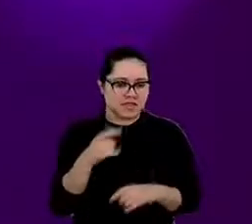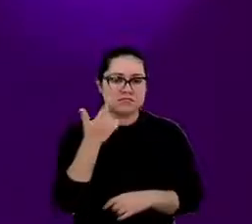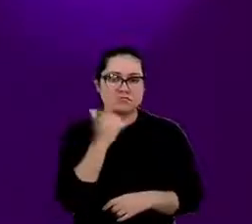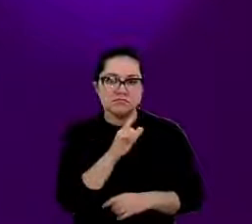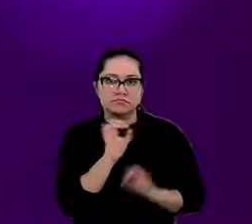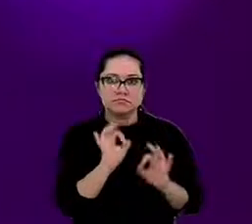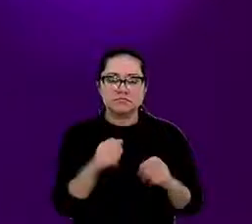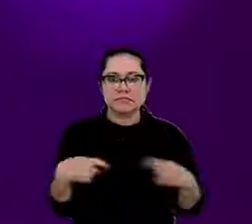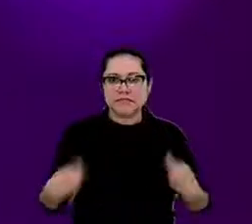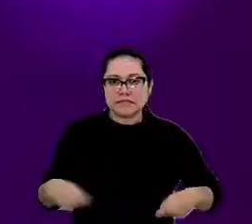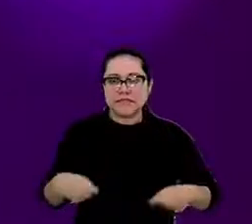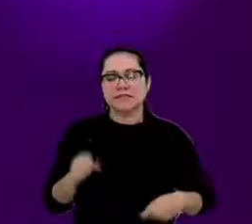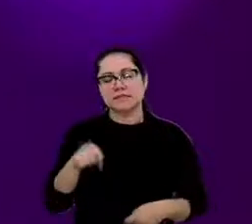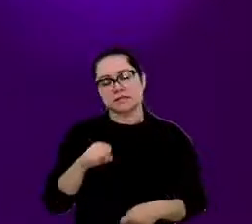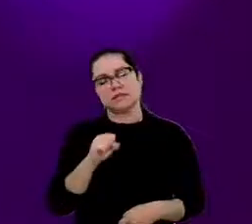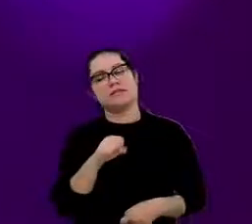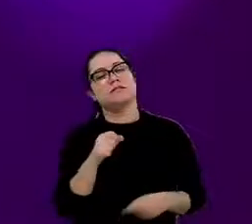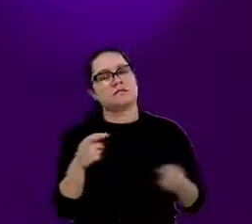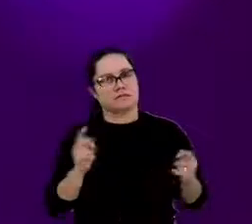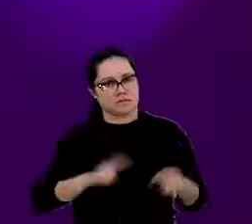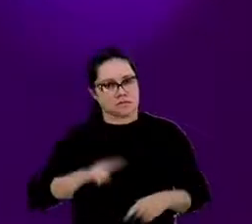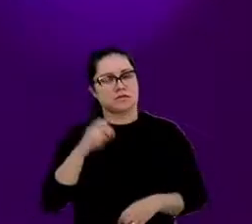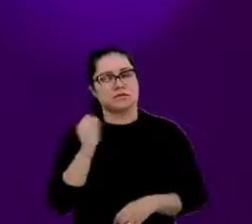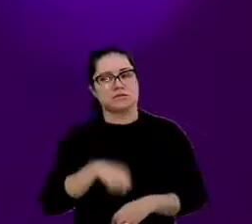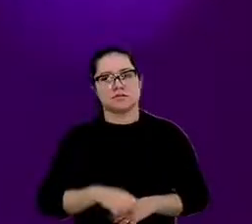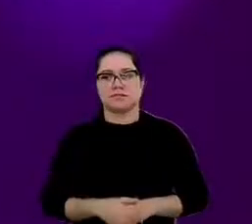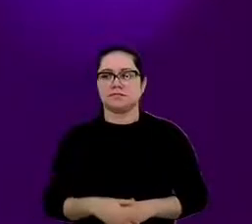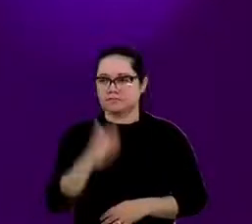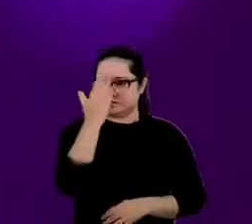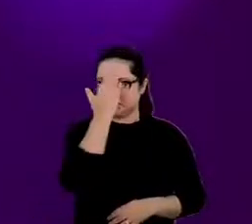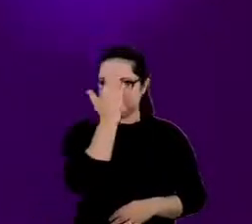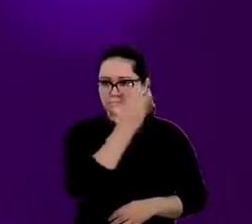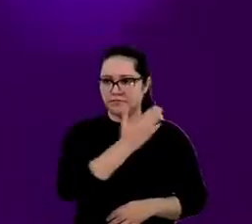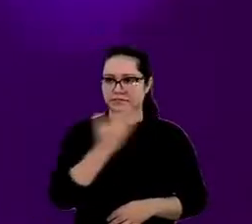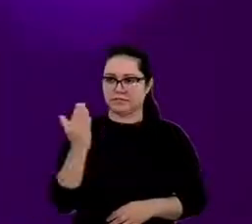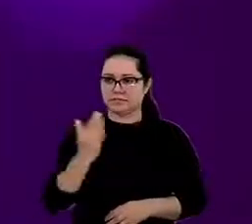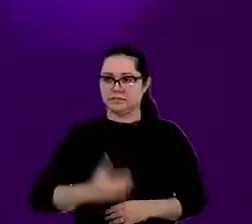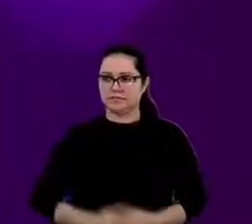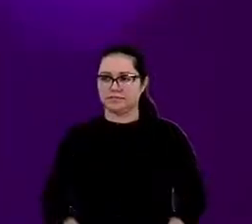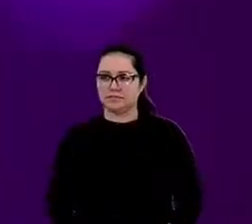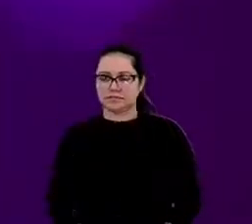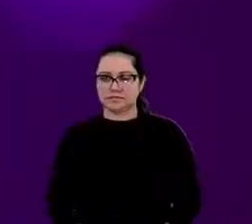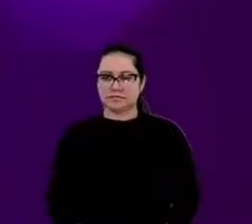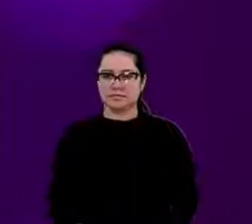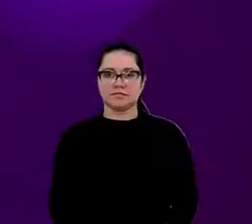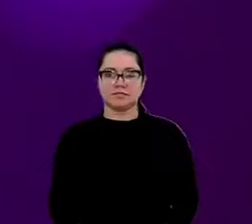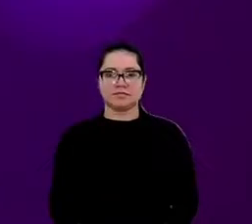otimizar o resultado clínico do paciente. Obrigado, pessoal.